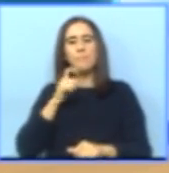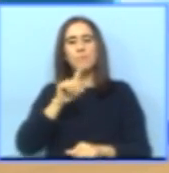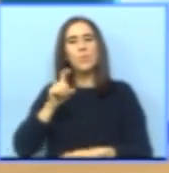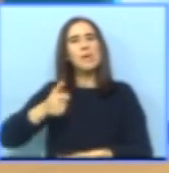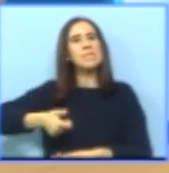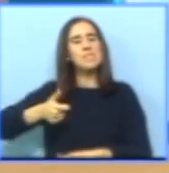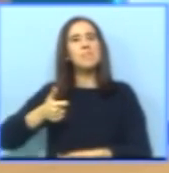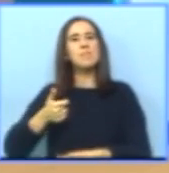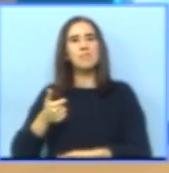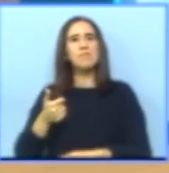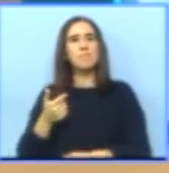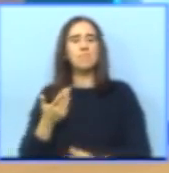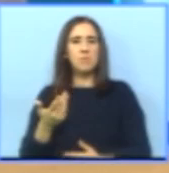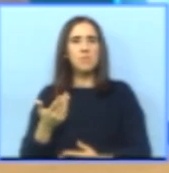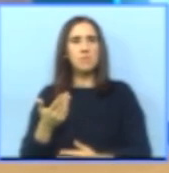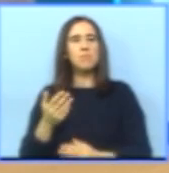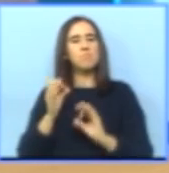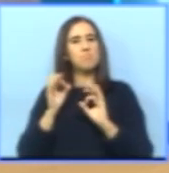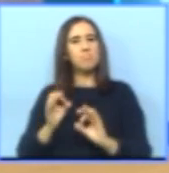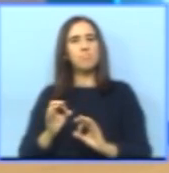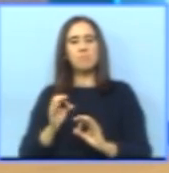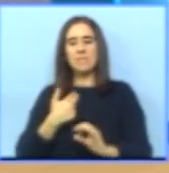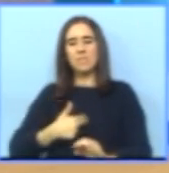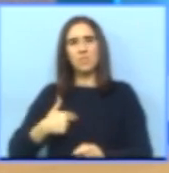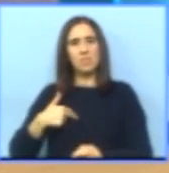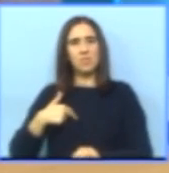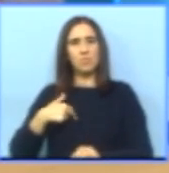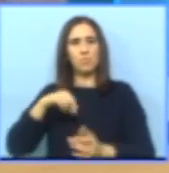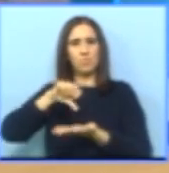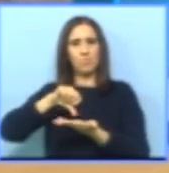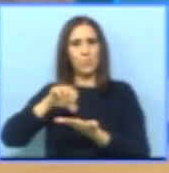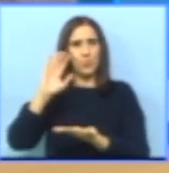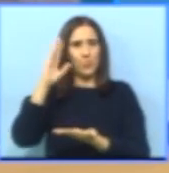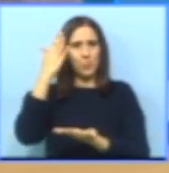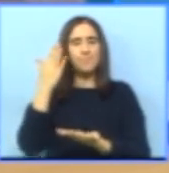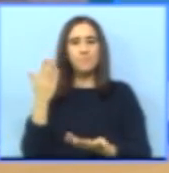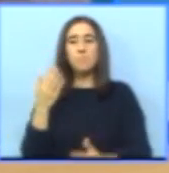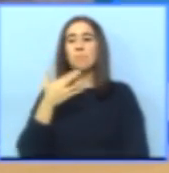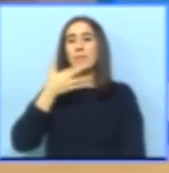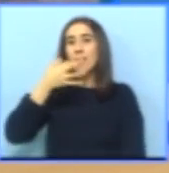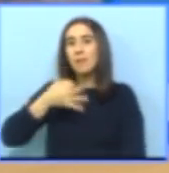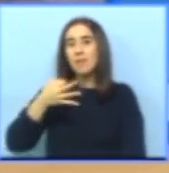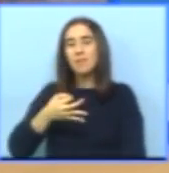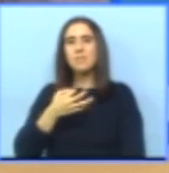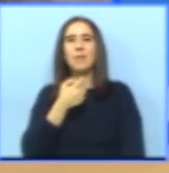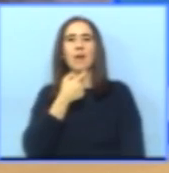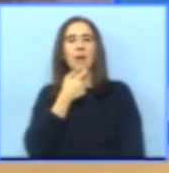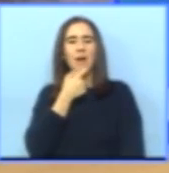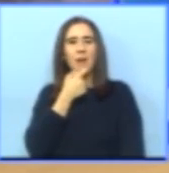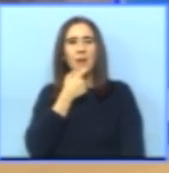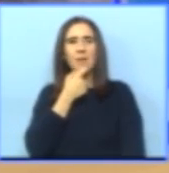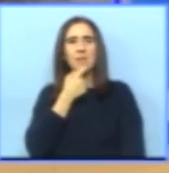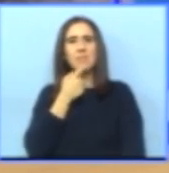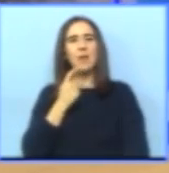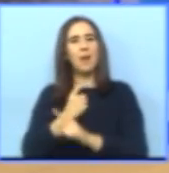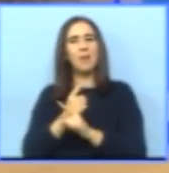está no cerne do cristianismo. Sim. Quer dizer, a crença tem de ultrapassar esse